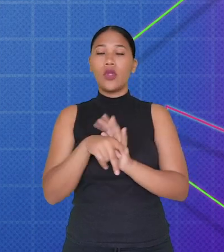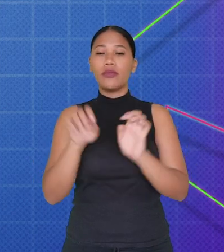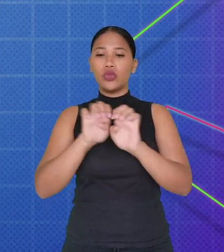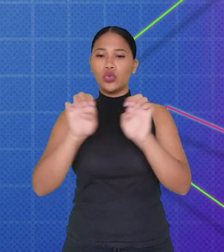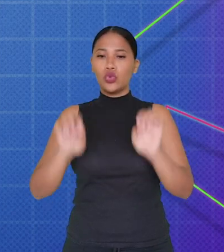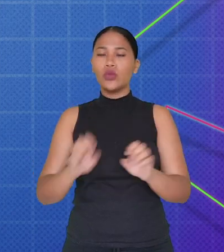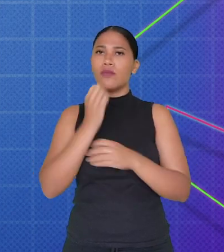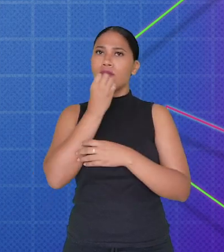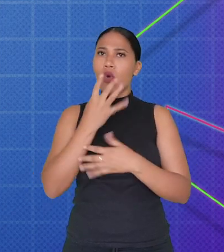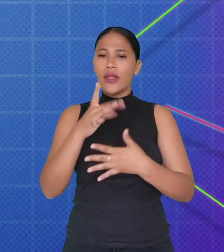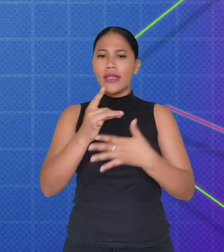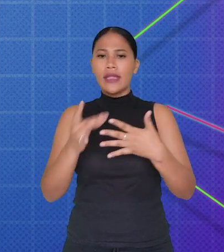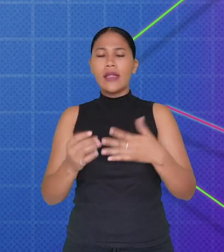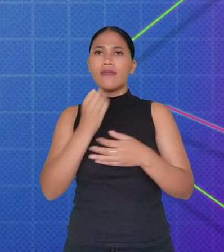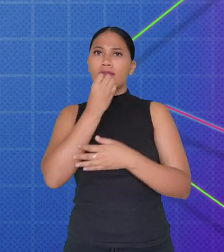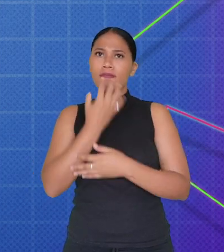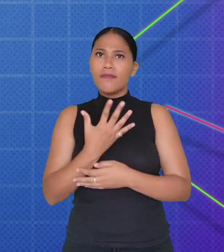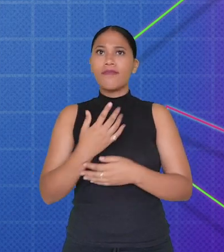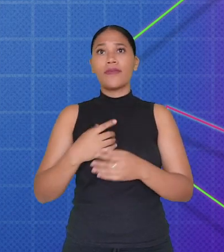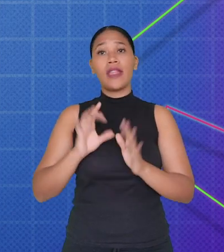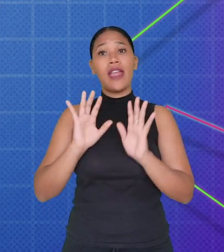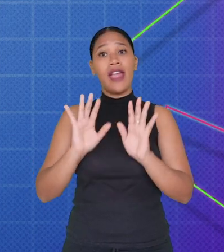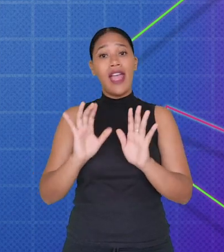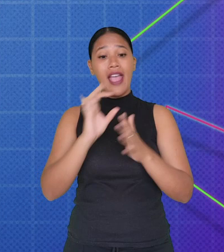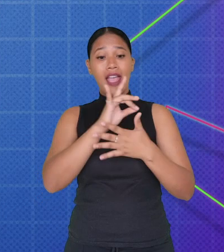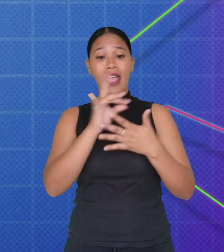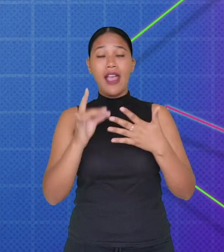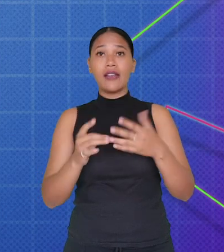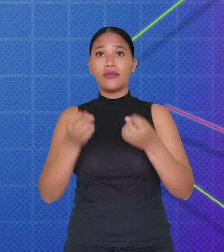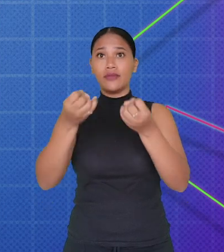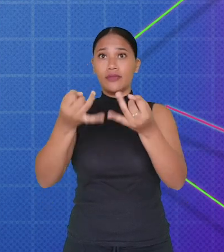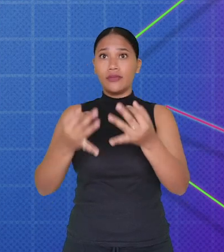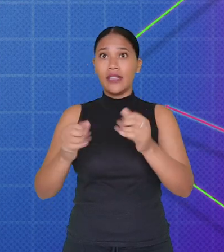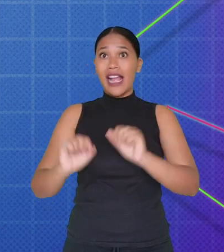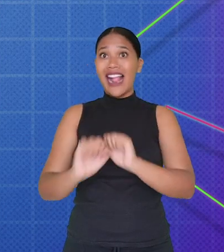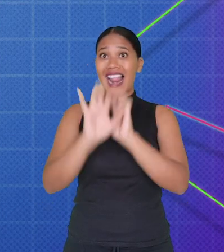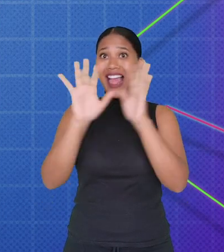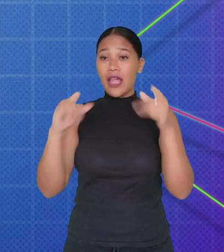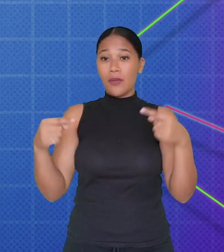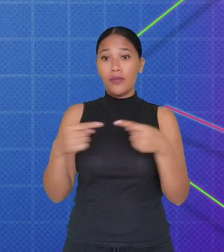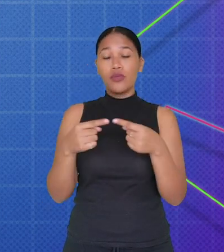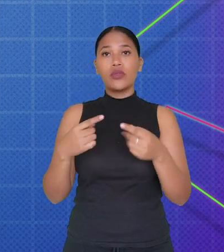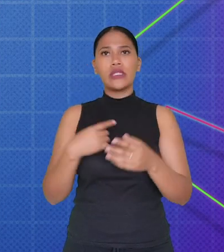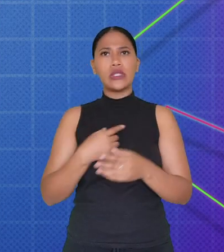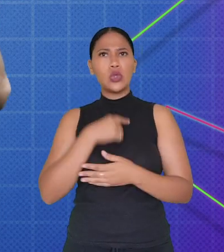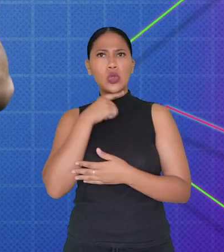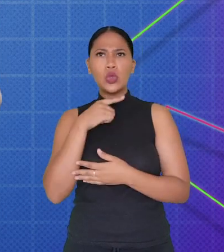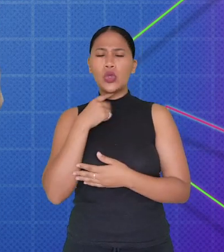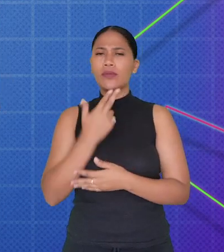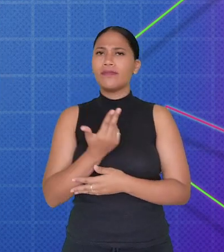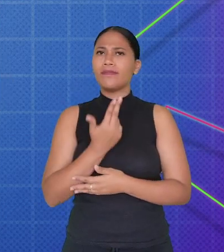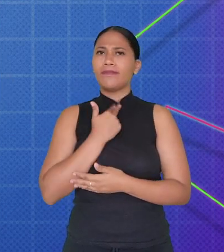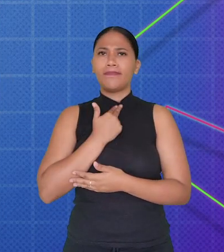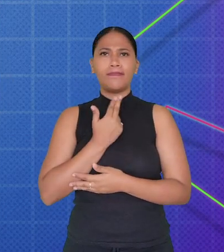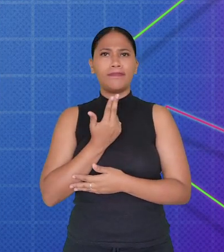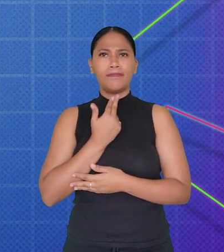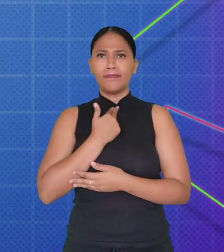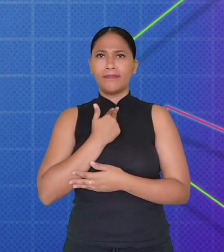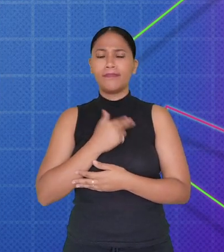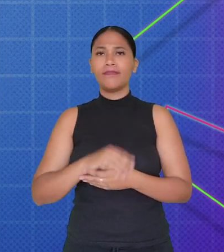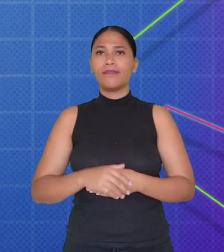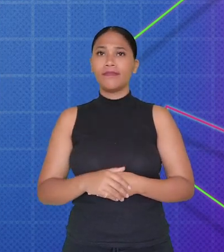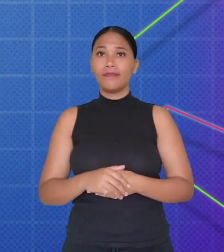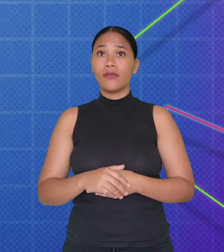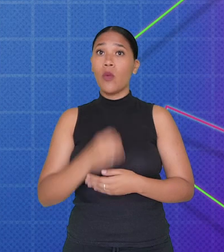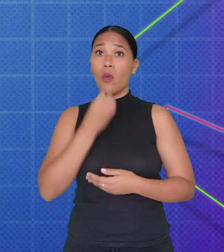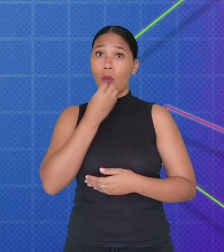que ele seja bem estruturado e detalhado Cada sessão deve ser descrita de forma Clara e concisa sem deixar dúvidas sobre o que deve